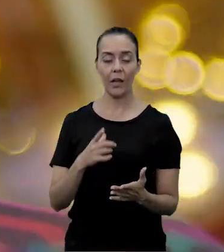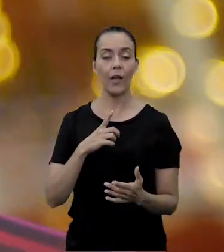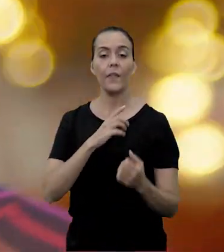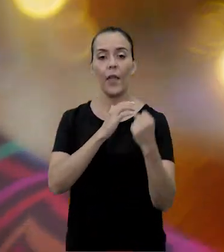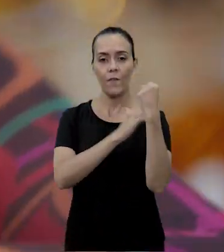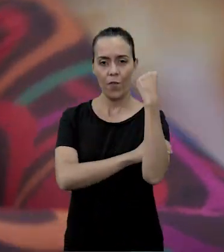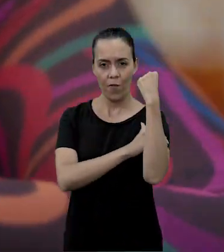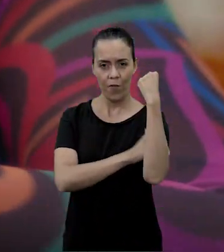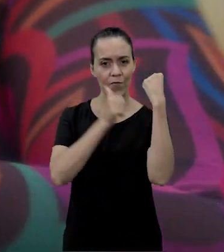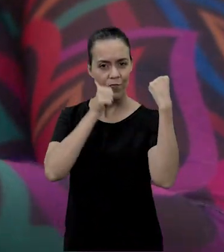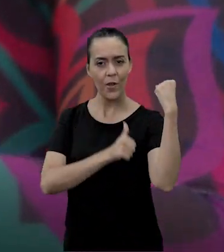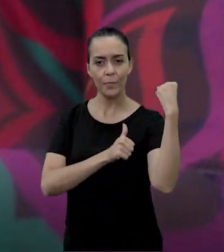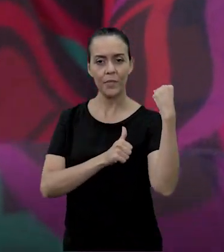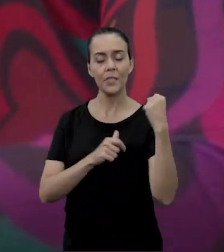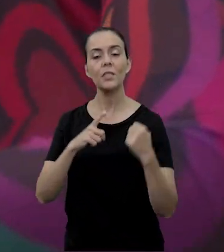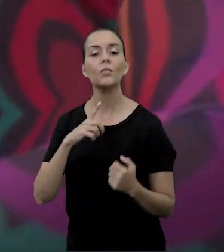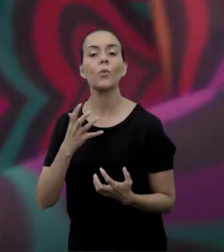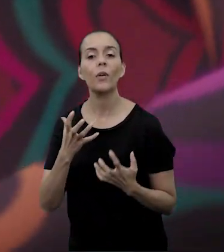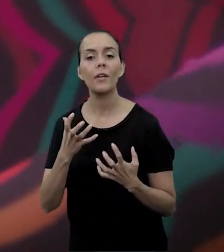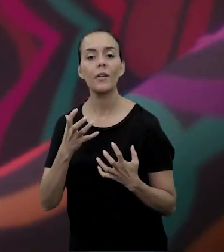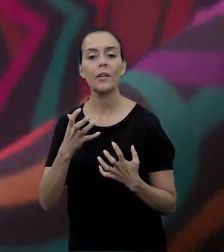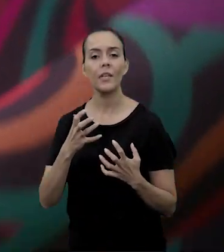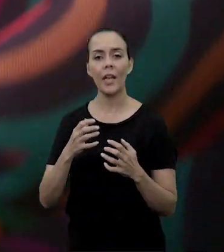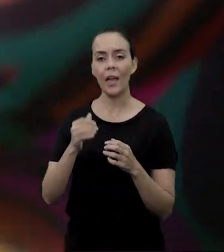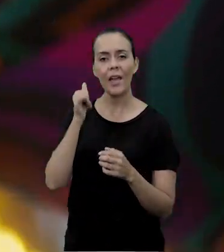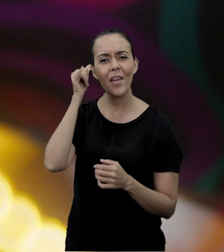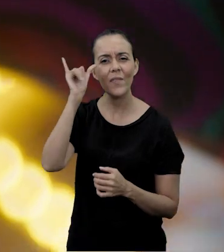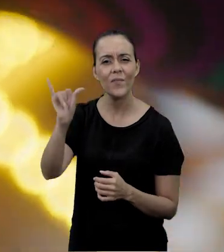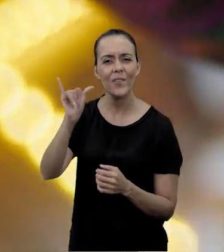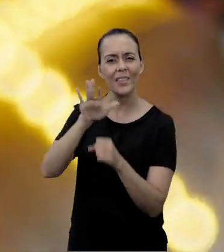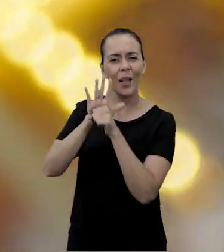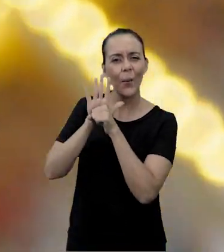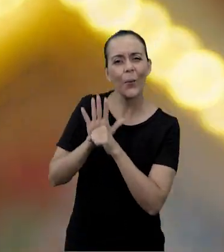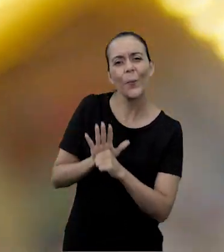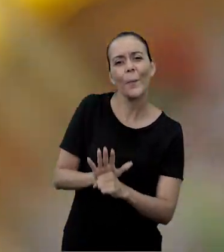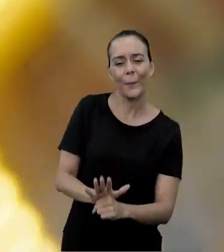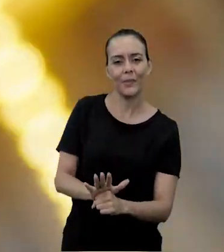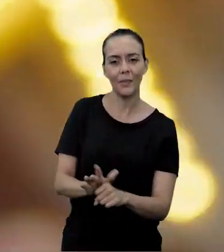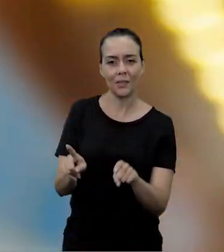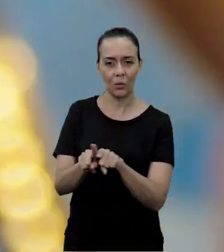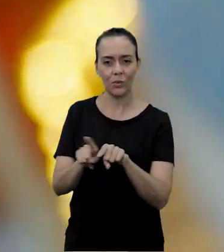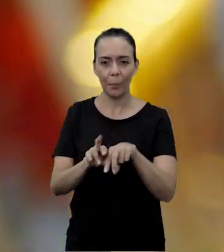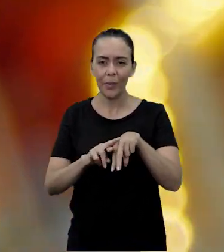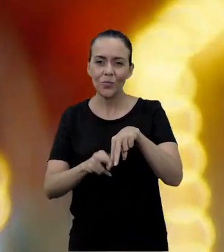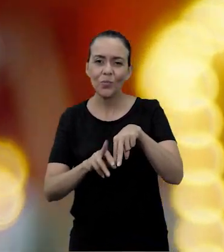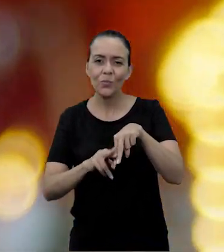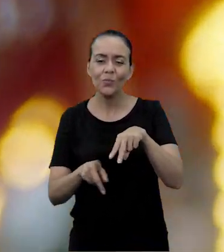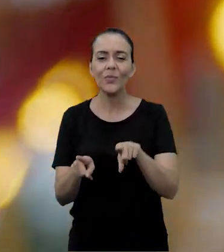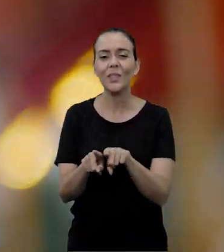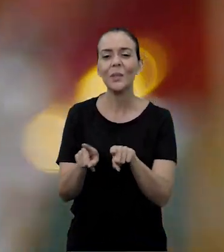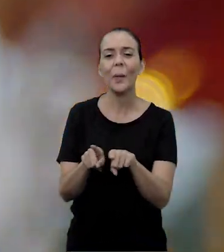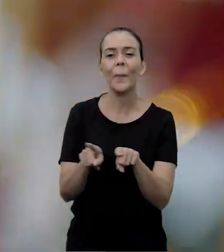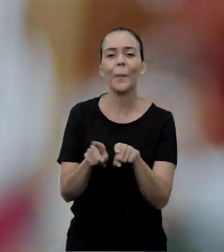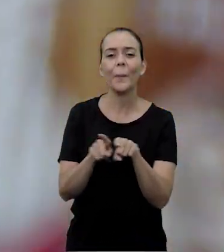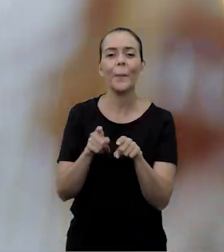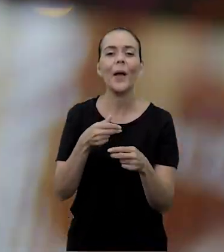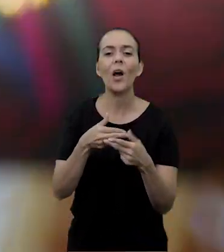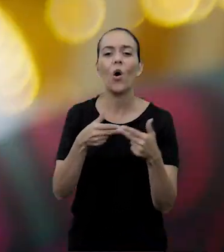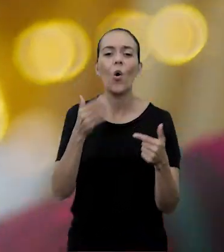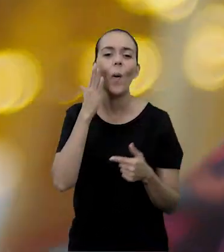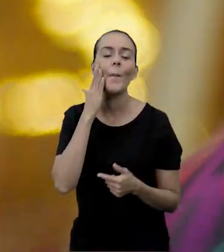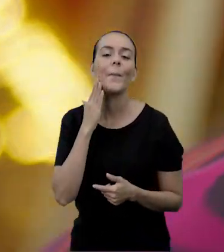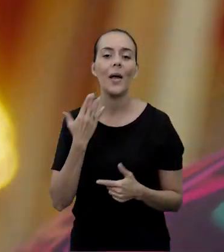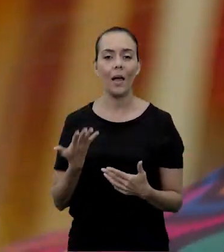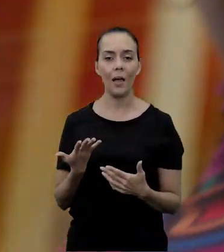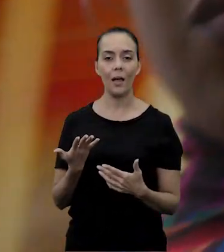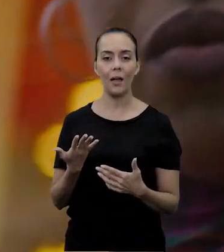um feminismo que busca lutar contra a opressão racial e de sexo-gênero, né? e ele